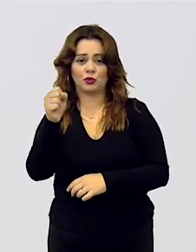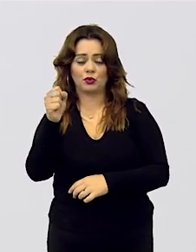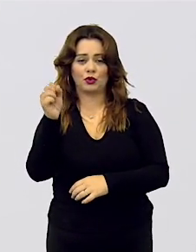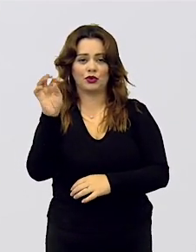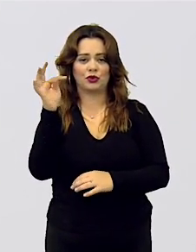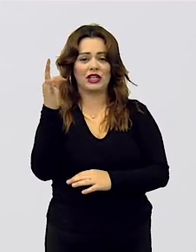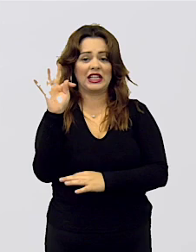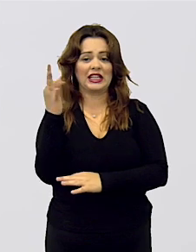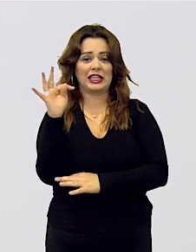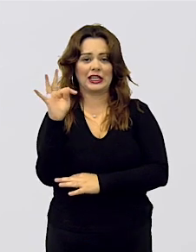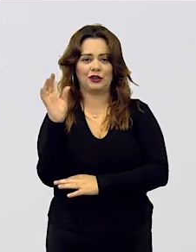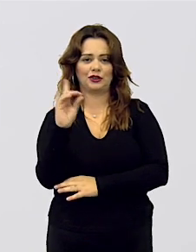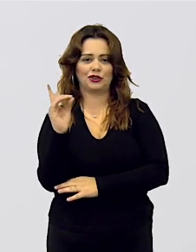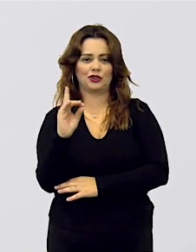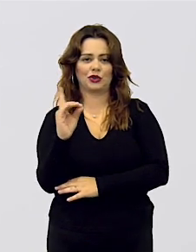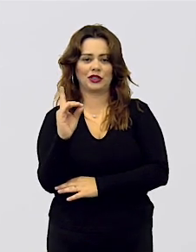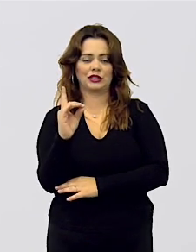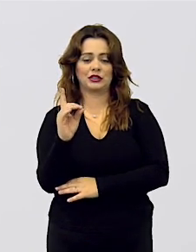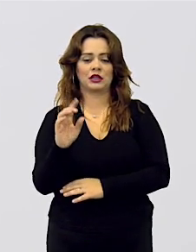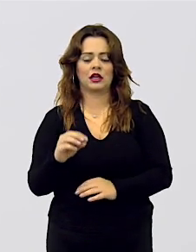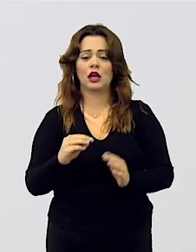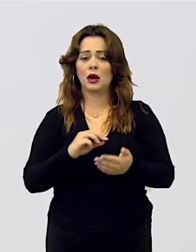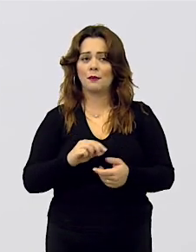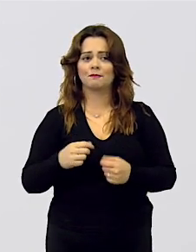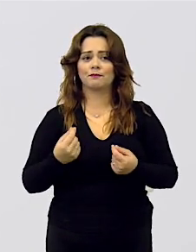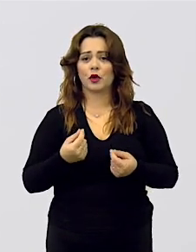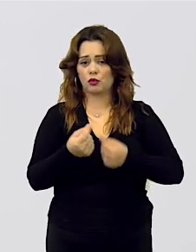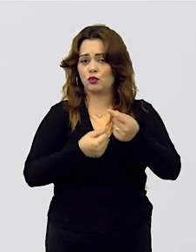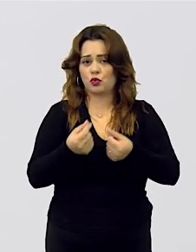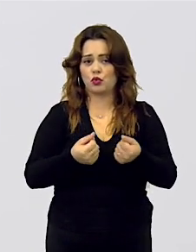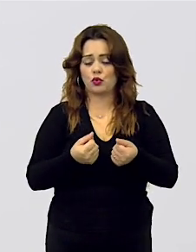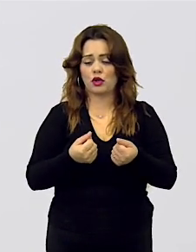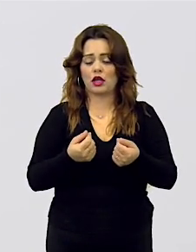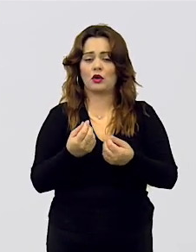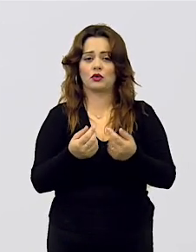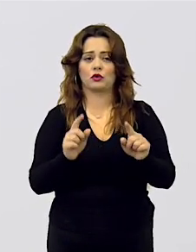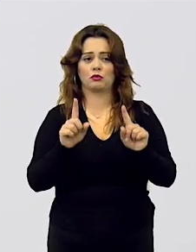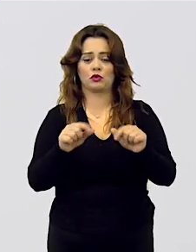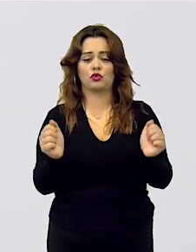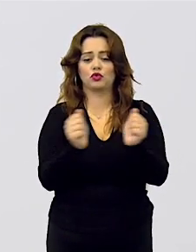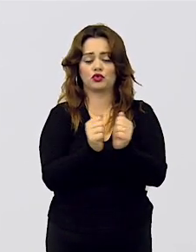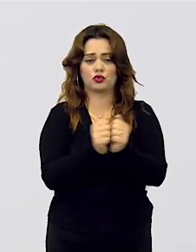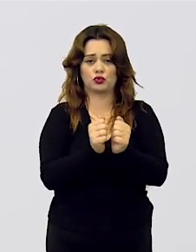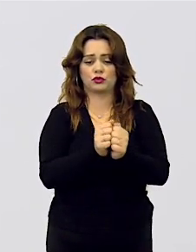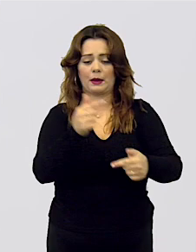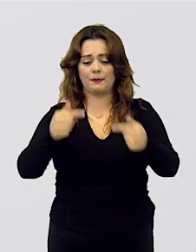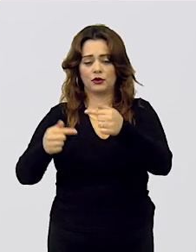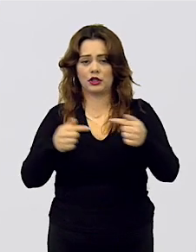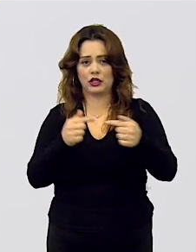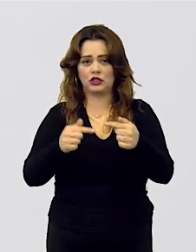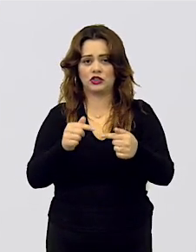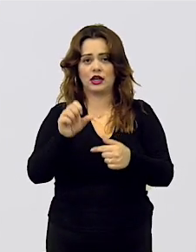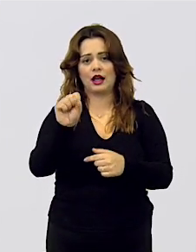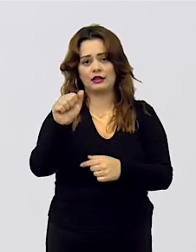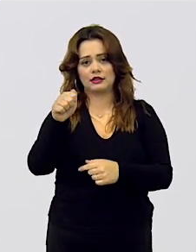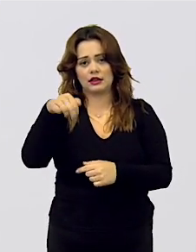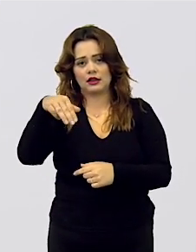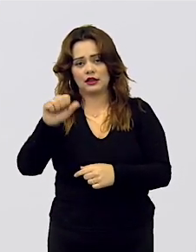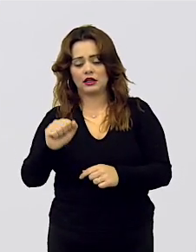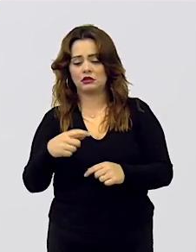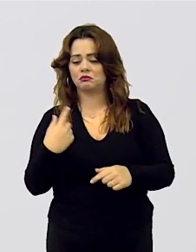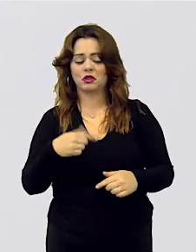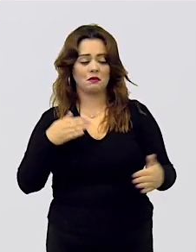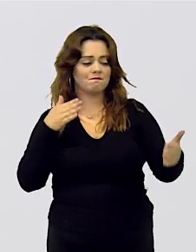de dólares o peso econômico e a centralidade geopolítica do Sudeste Asiático não escapam a nossa